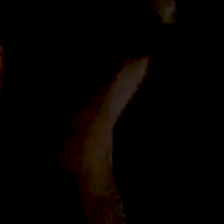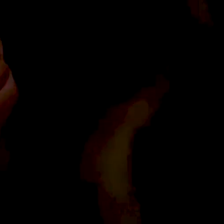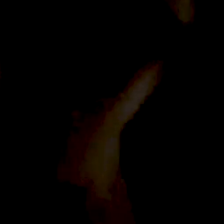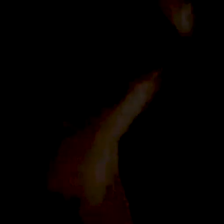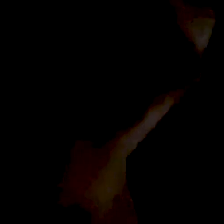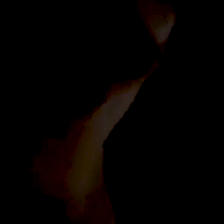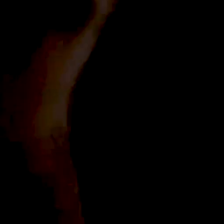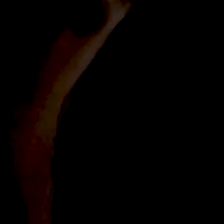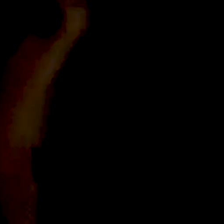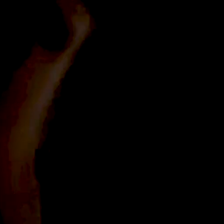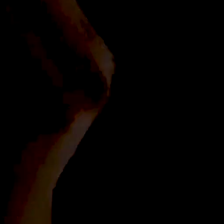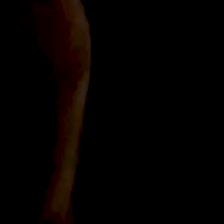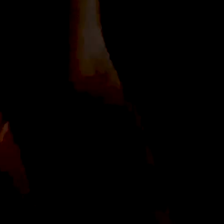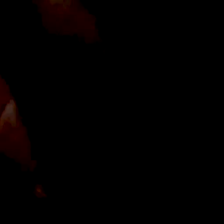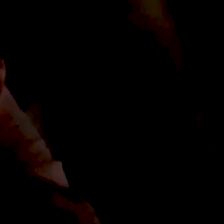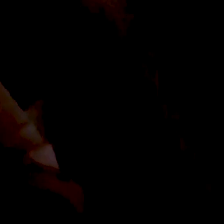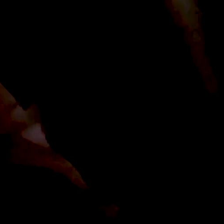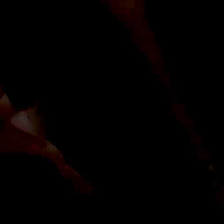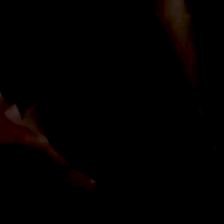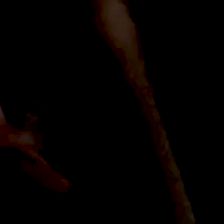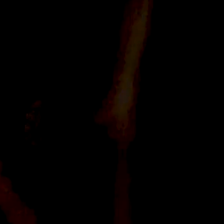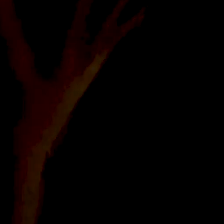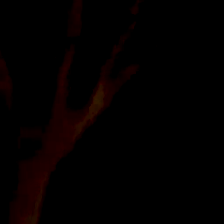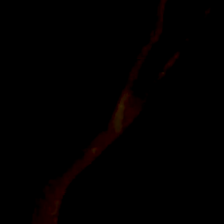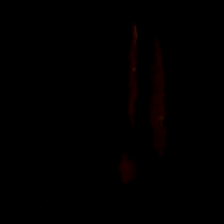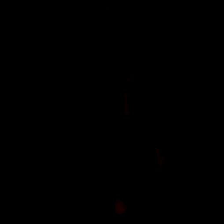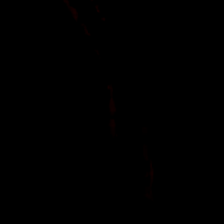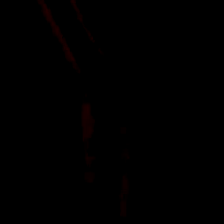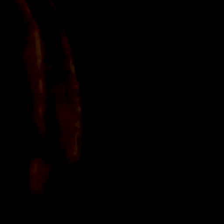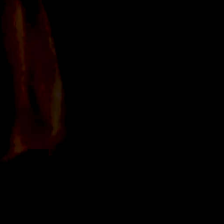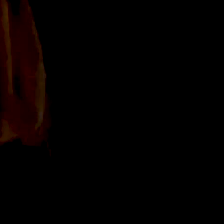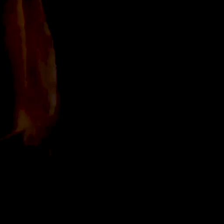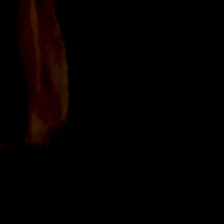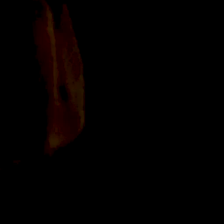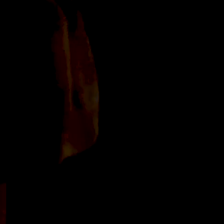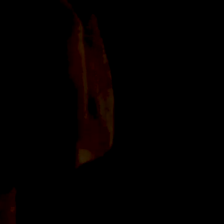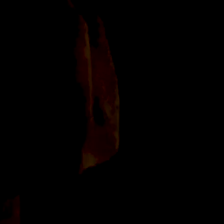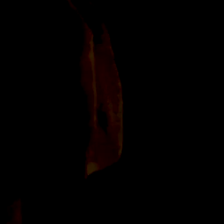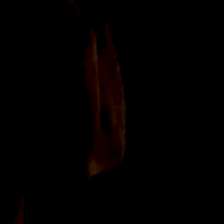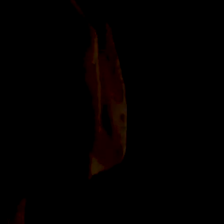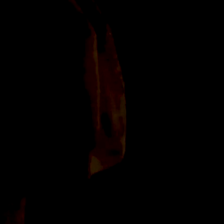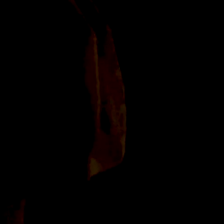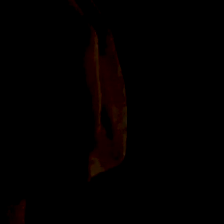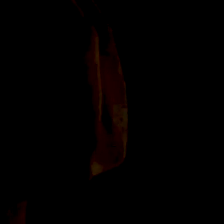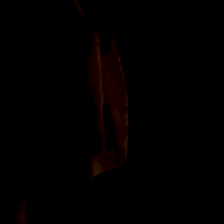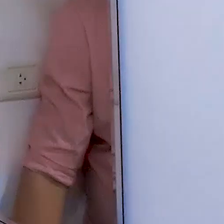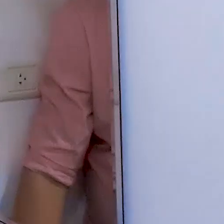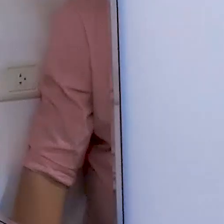Horas. Como assim? Como? Imagina. Como que ia ser?